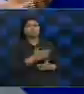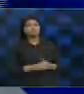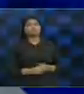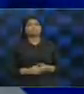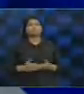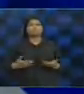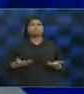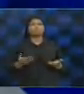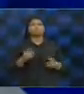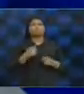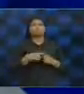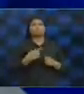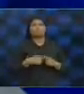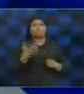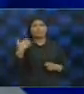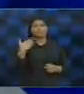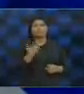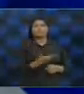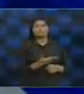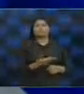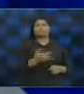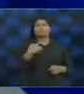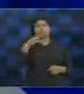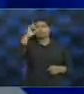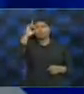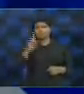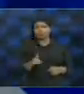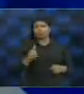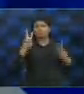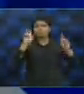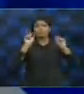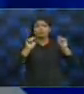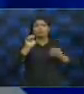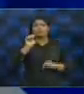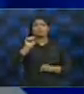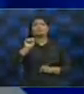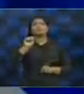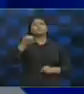uma atribulada gestão, diretor da SM, presidente da SMTU.